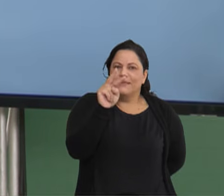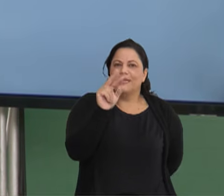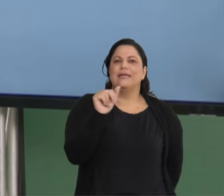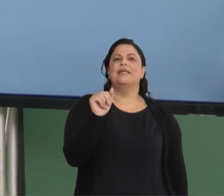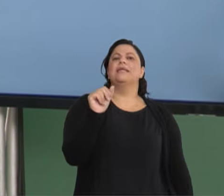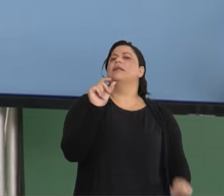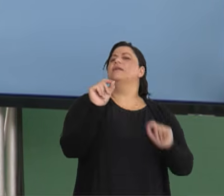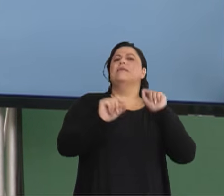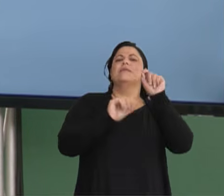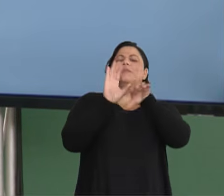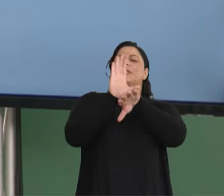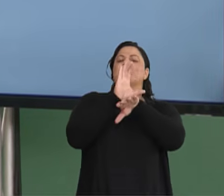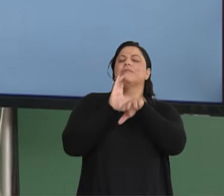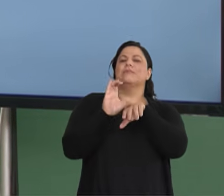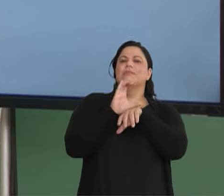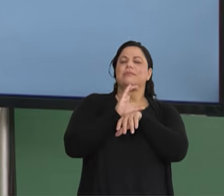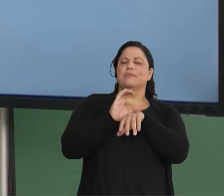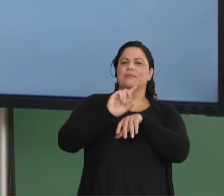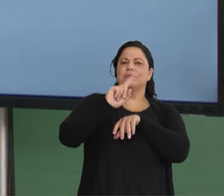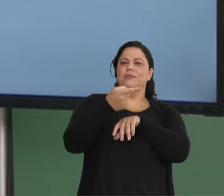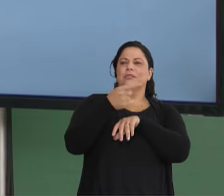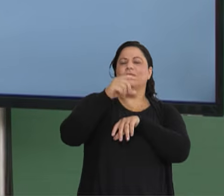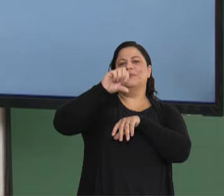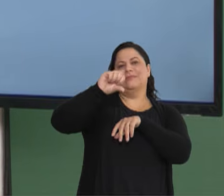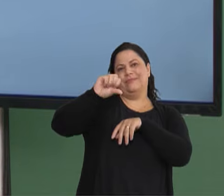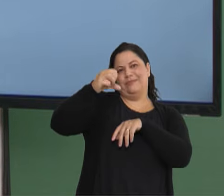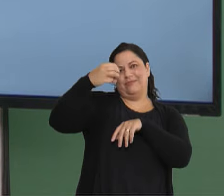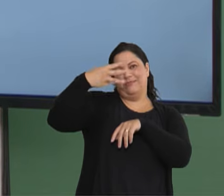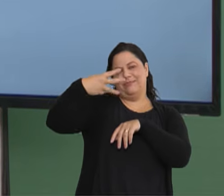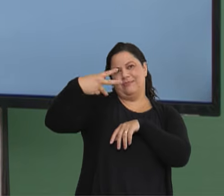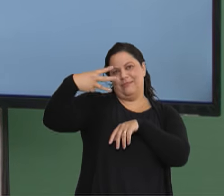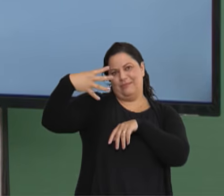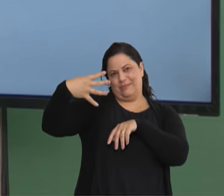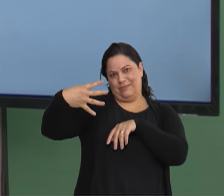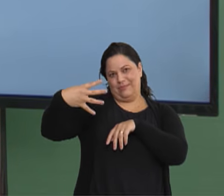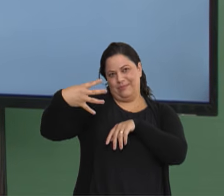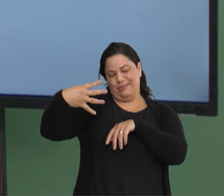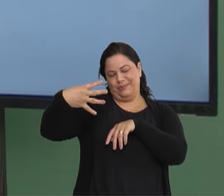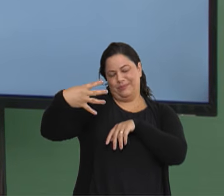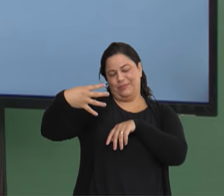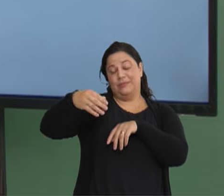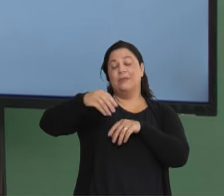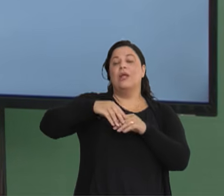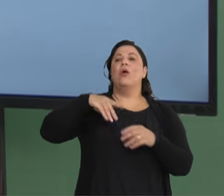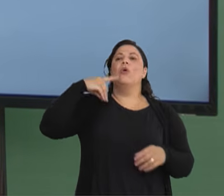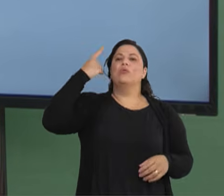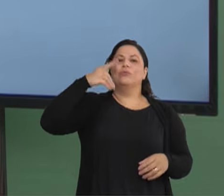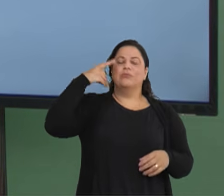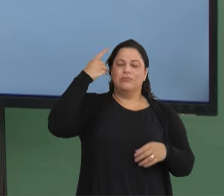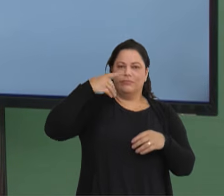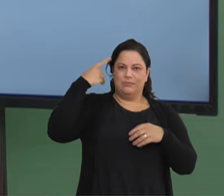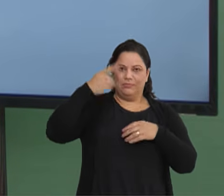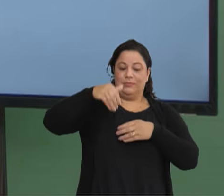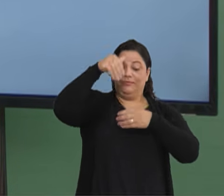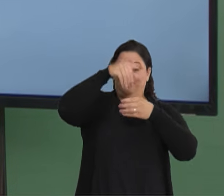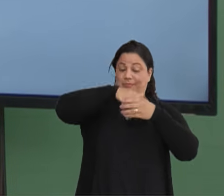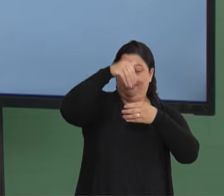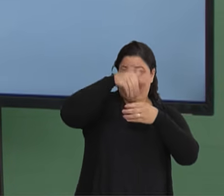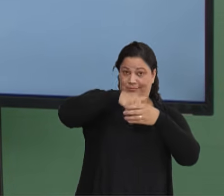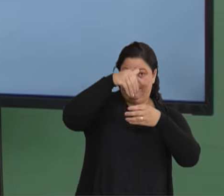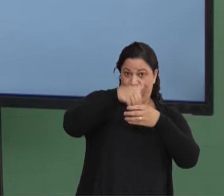Para a Constituição de 1934, os deputados eleitos em 1933